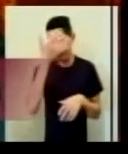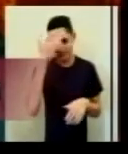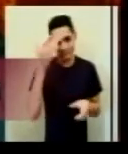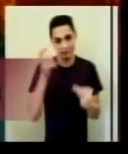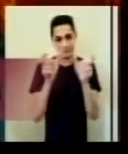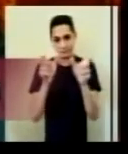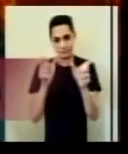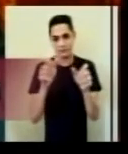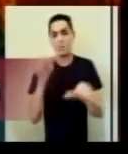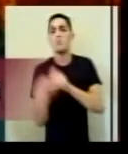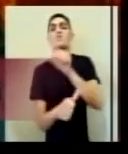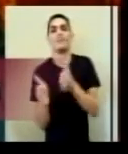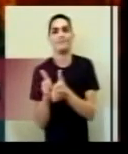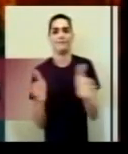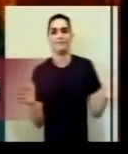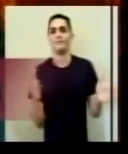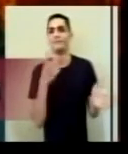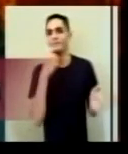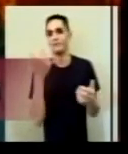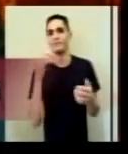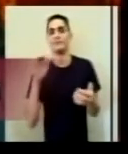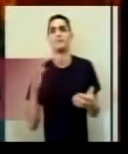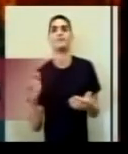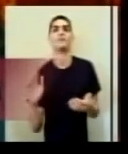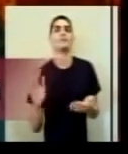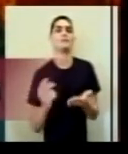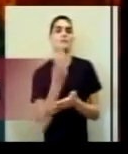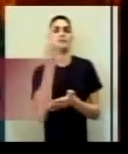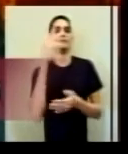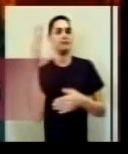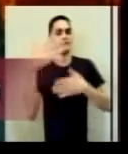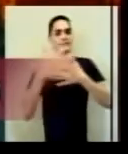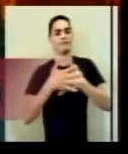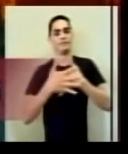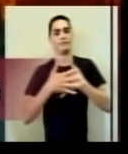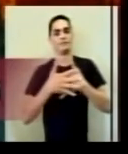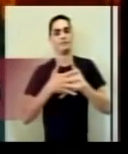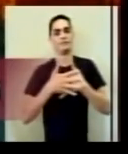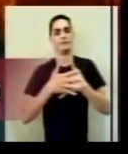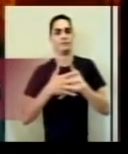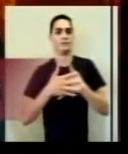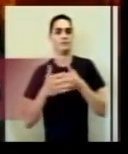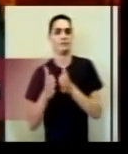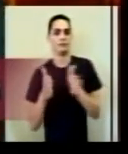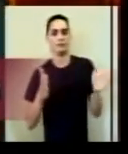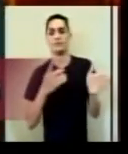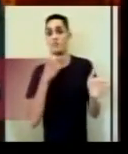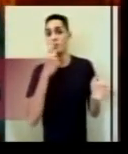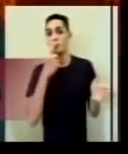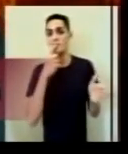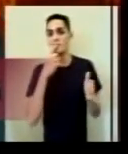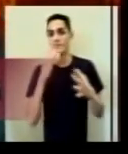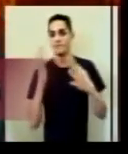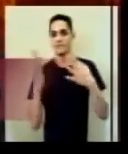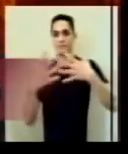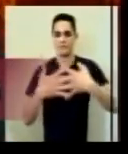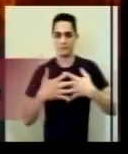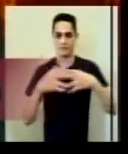vacina. Quando você põe o indivíduo na fase vermelha, como aconteceu em